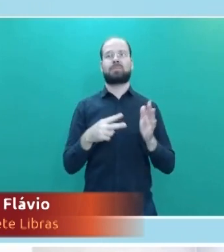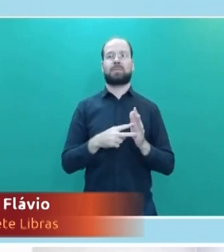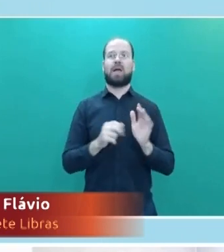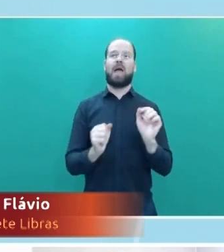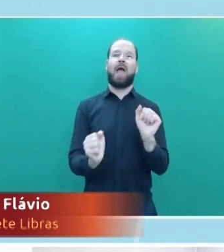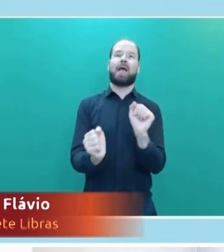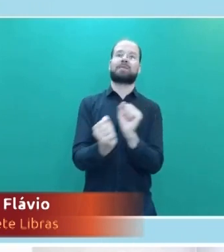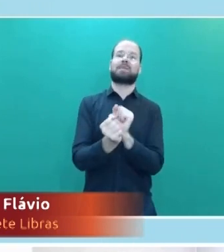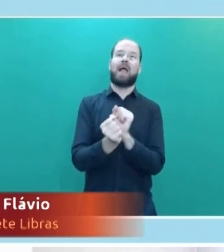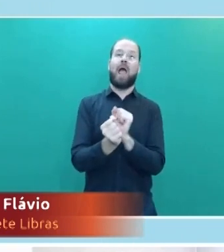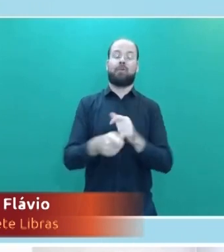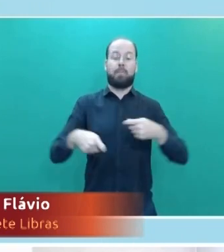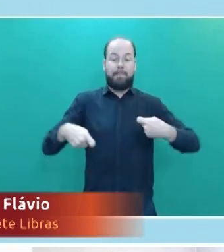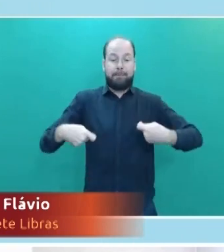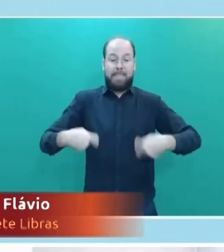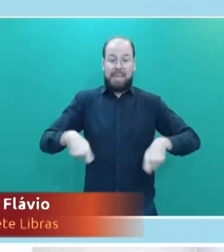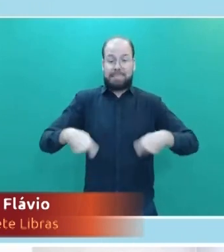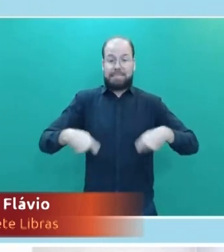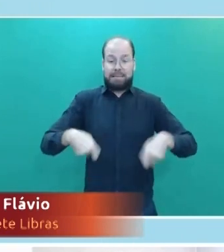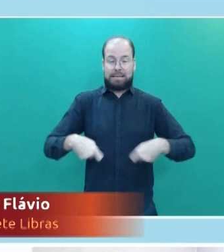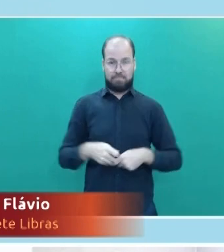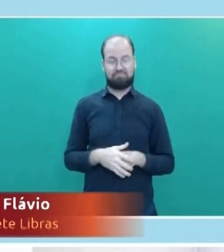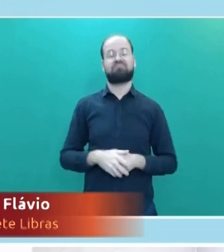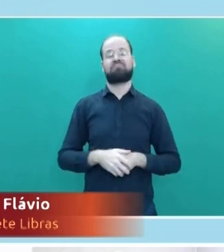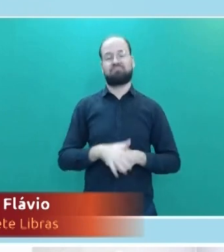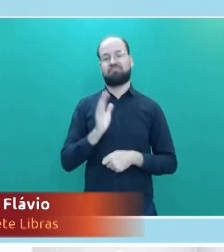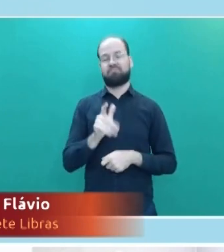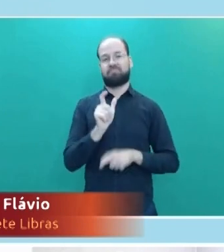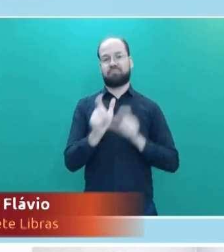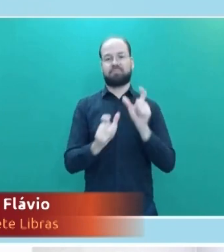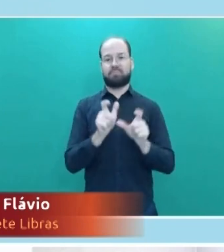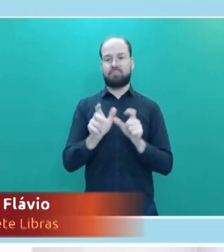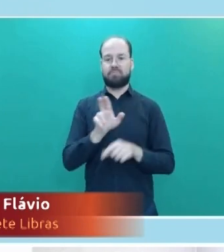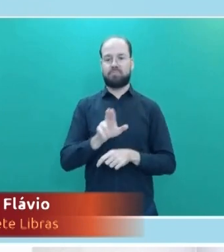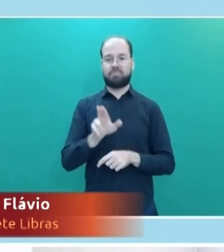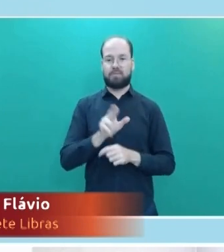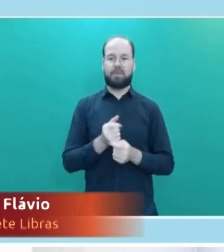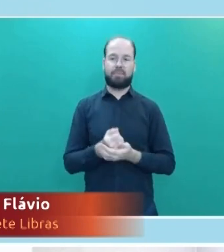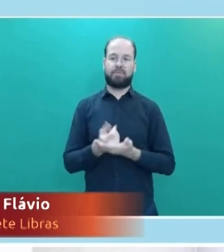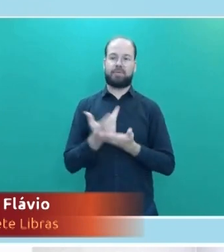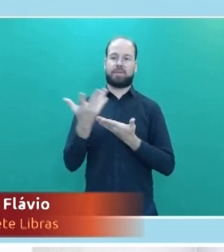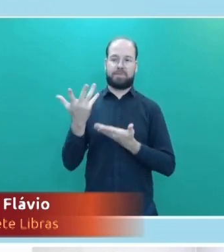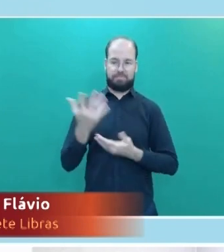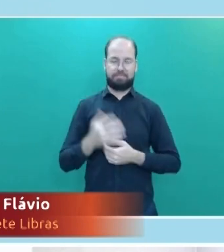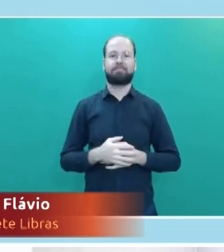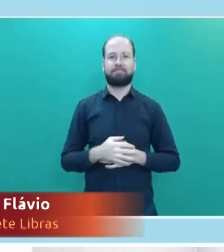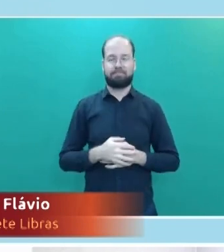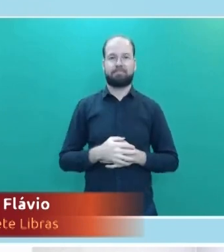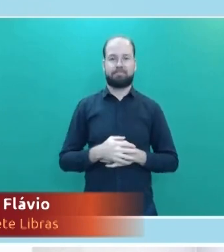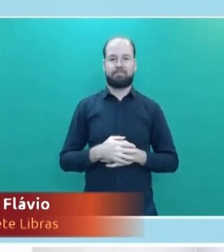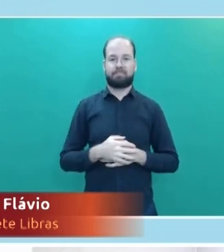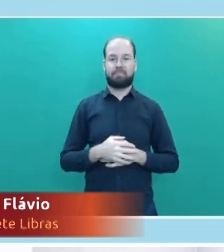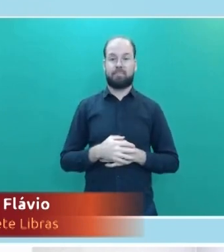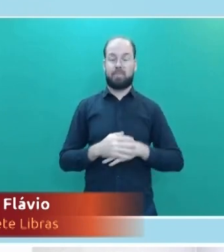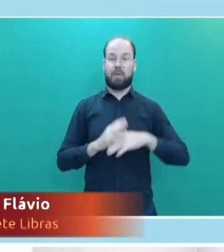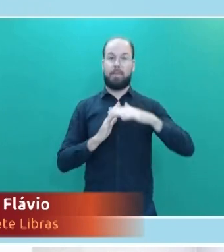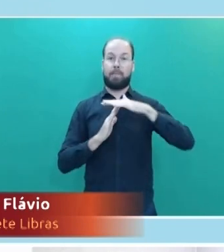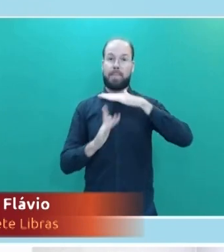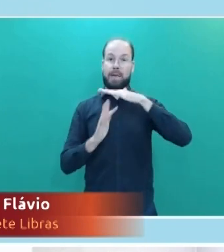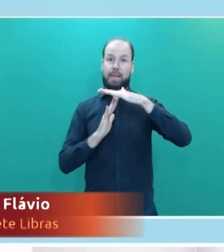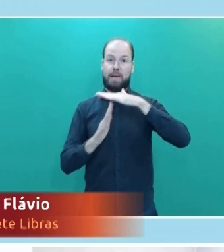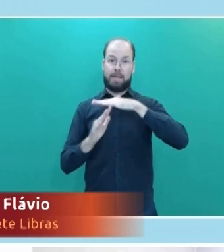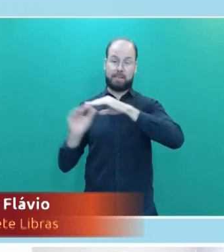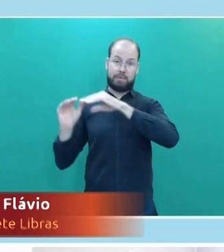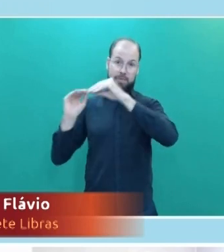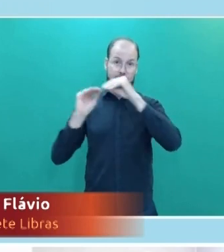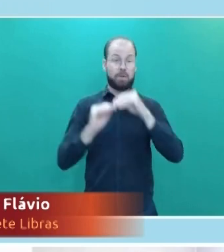precisão. E a palavra foi utilizada por vários desses trabalhadores, do Maranhão, por exemplo. A migração por precisão,